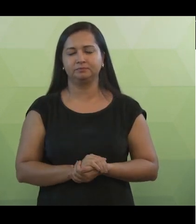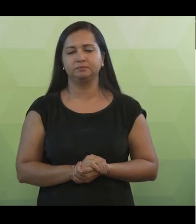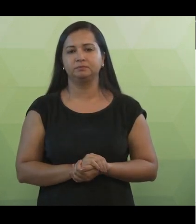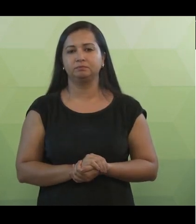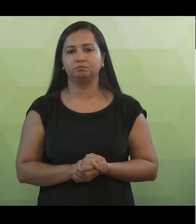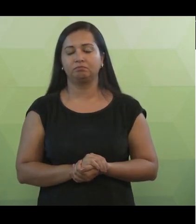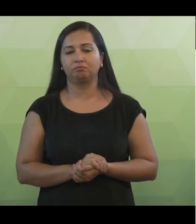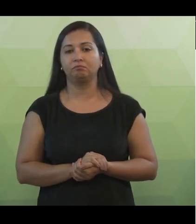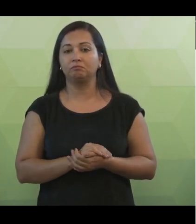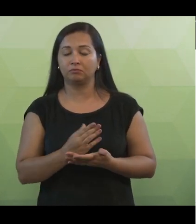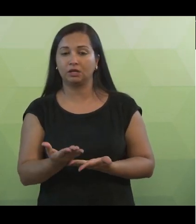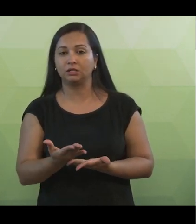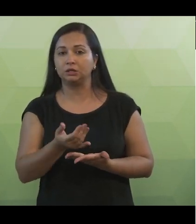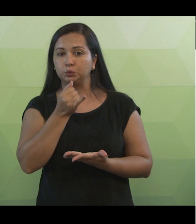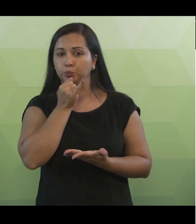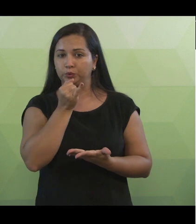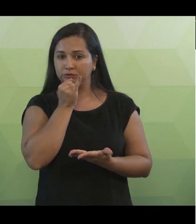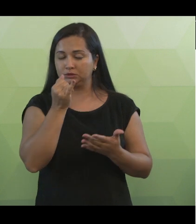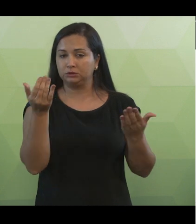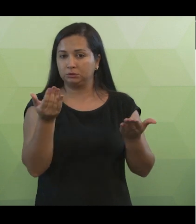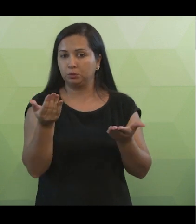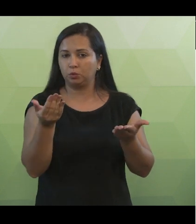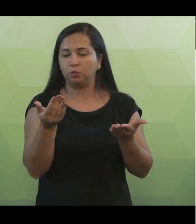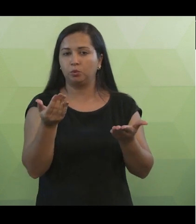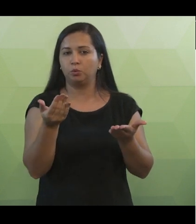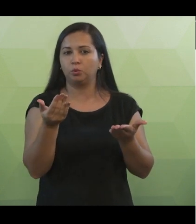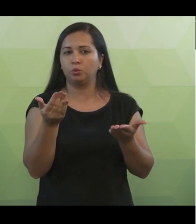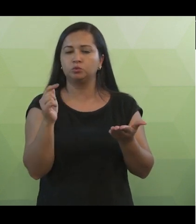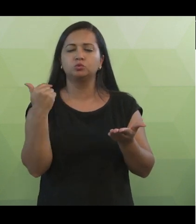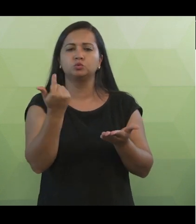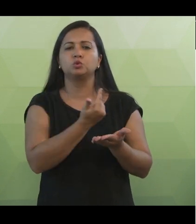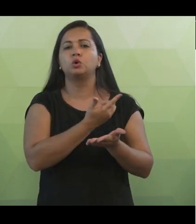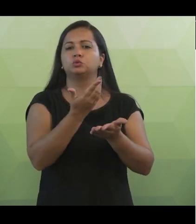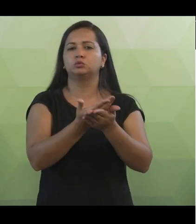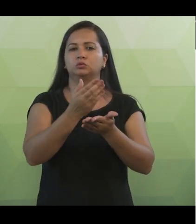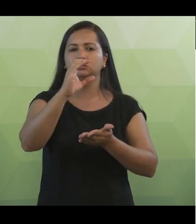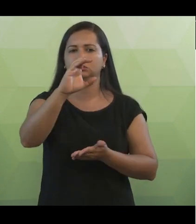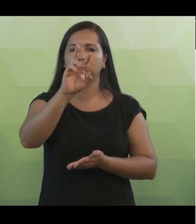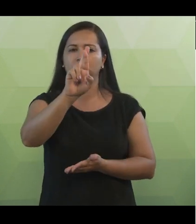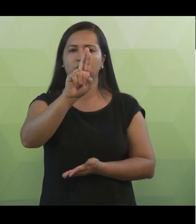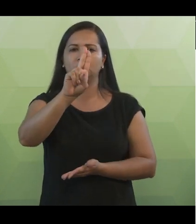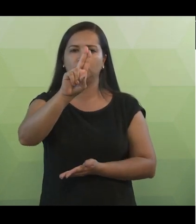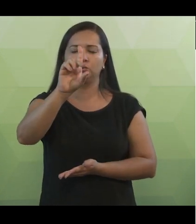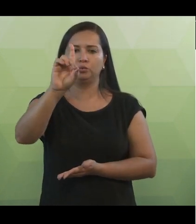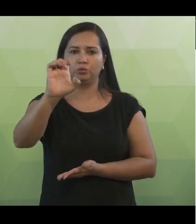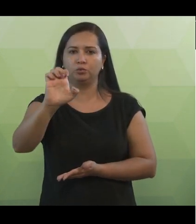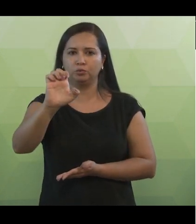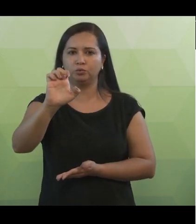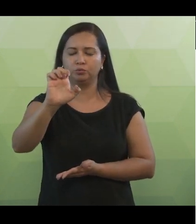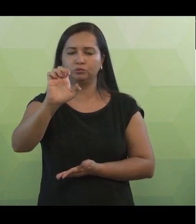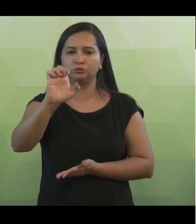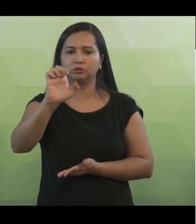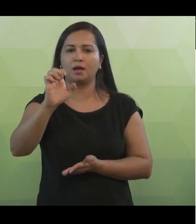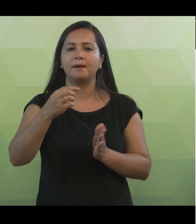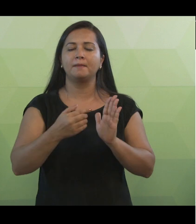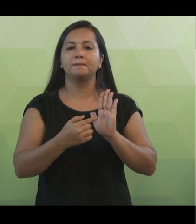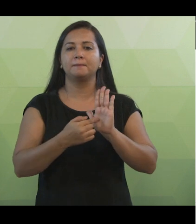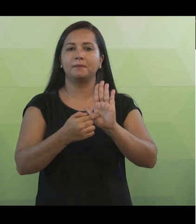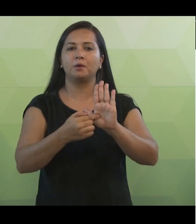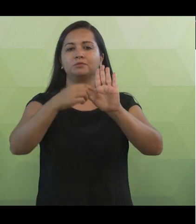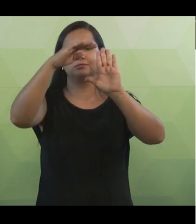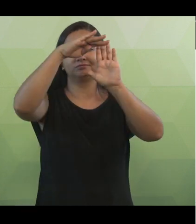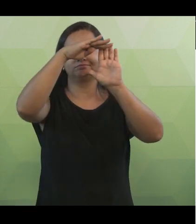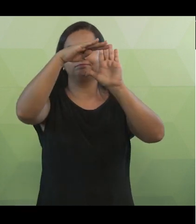Nesse exemplo do CRUD, foi feito com uma espécie de simulação de arquitetura em camadas,